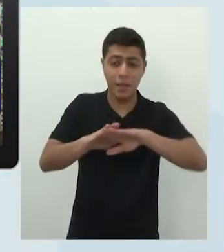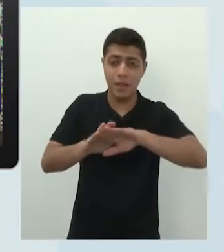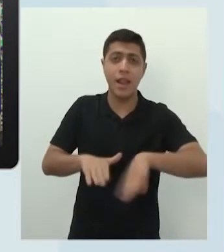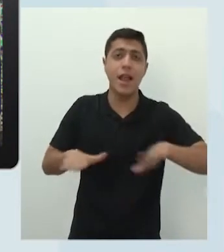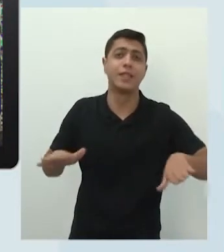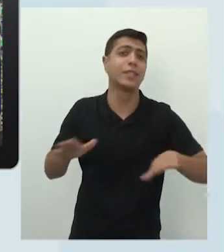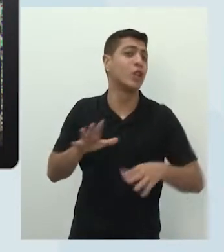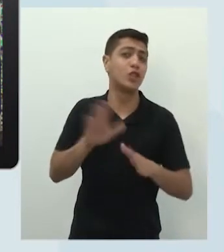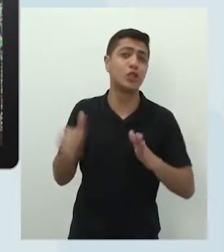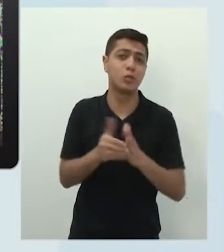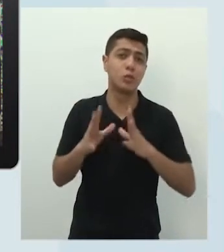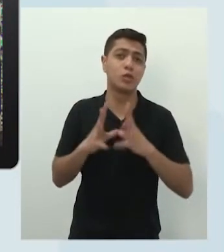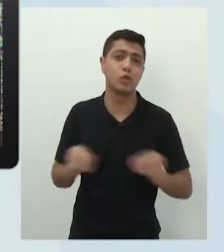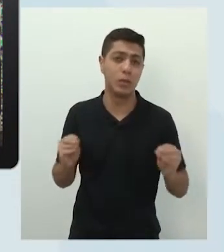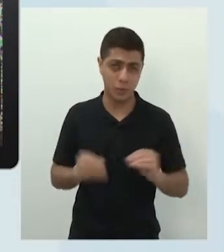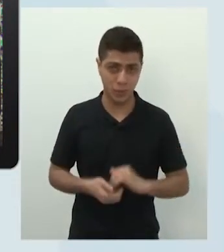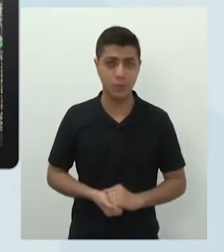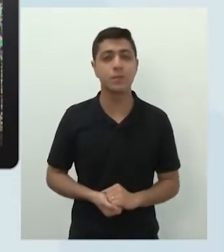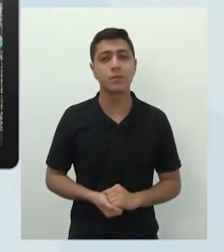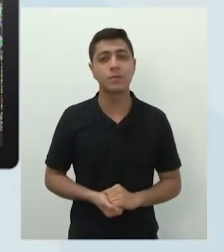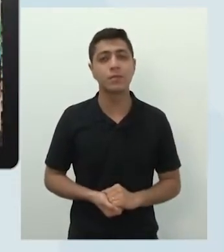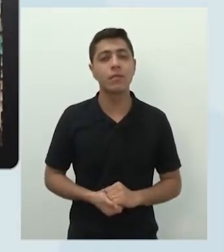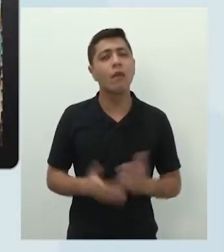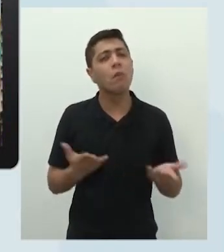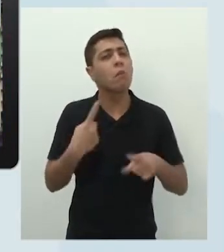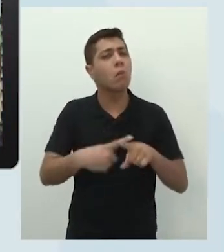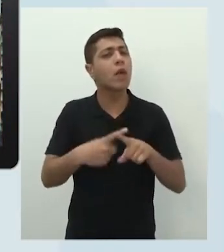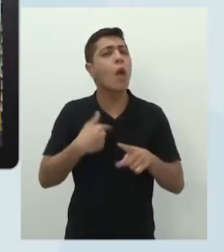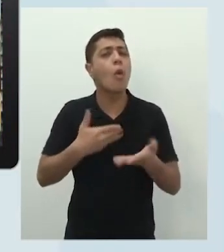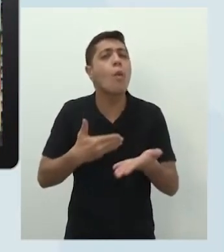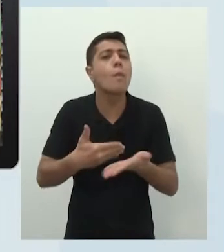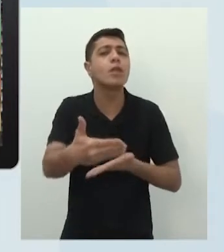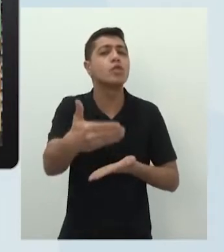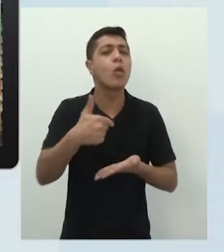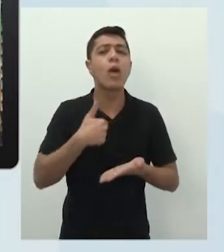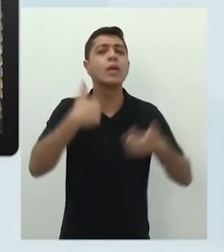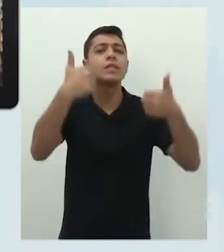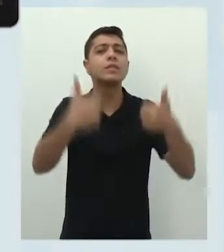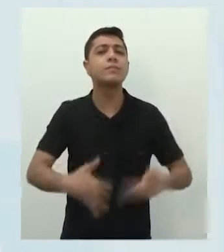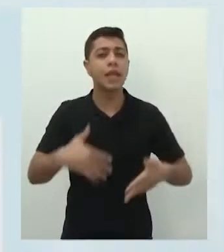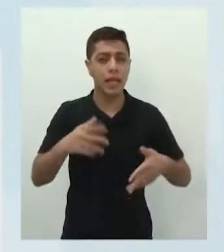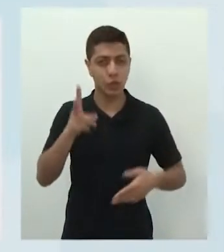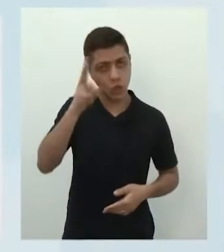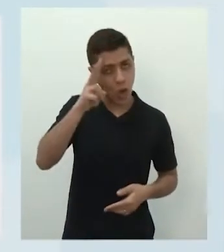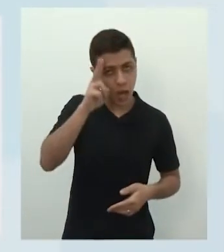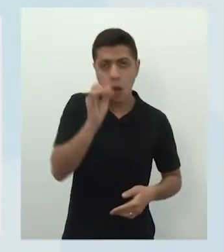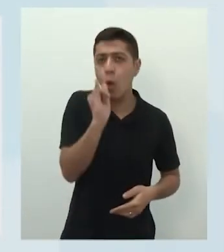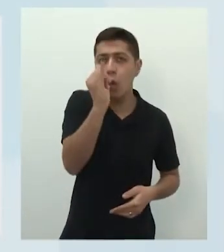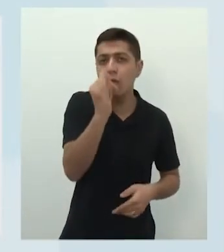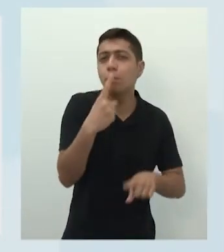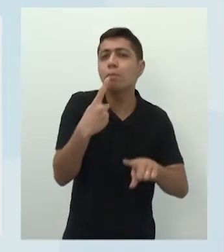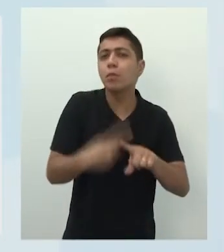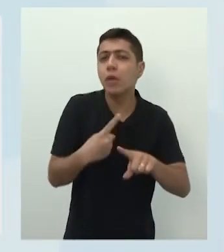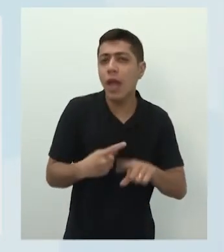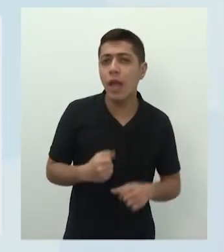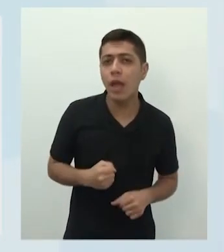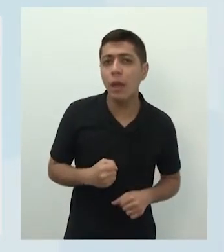da historinha de Hamelin? Eu falo isso, pessoal, e eu quero deixar claro que se você conectou